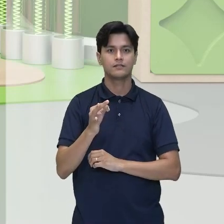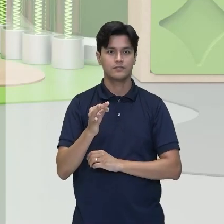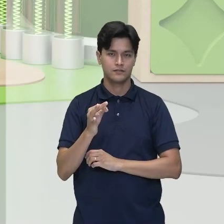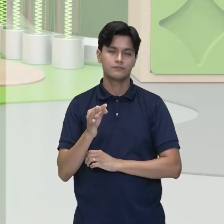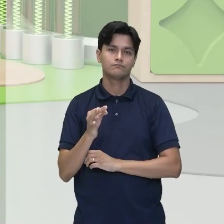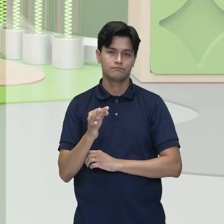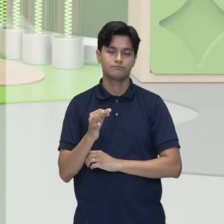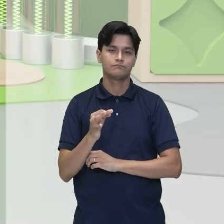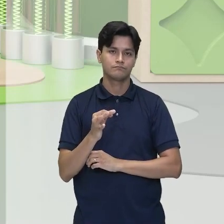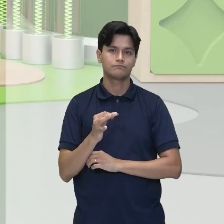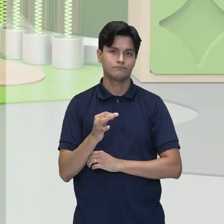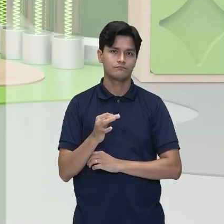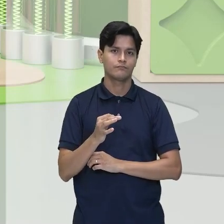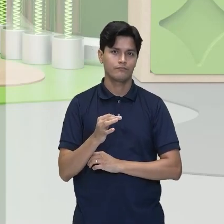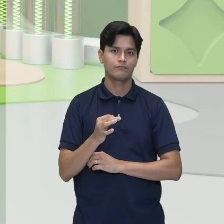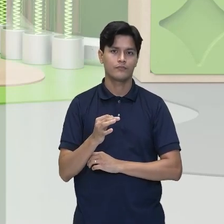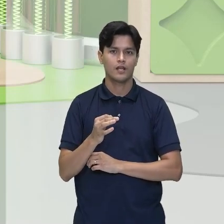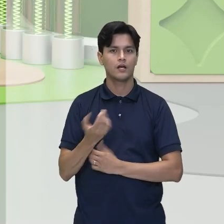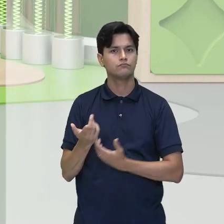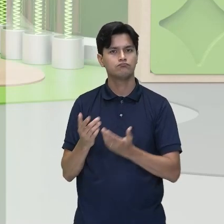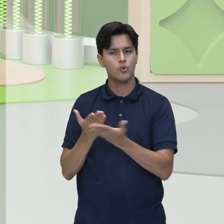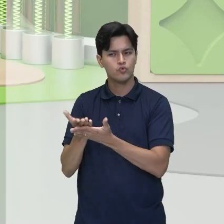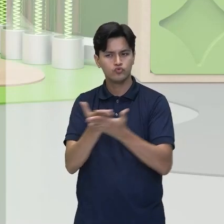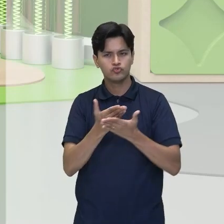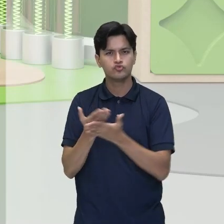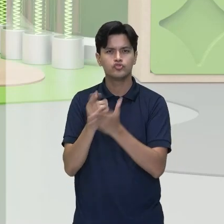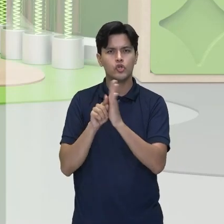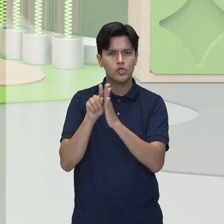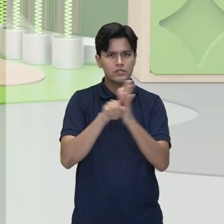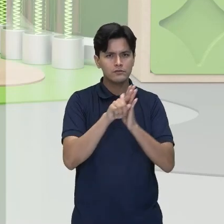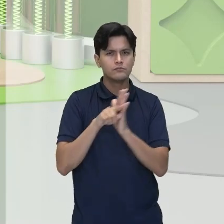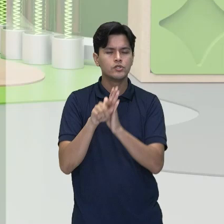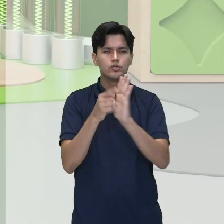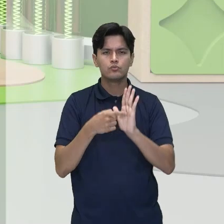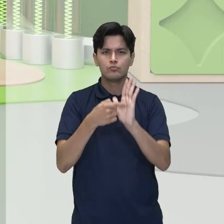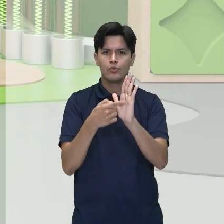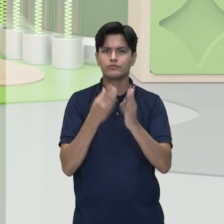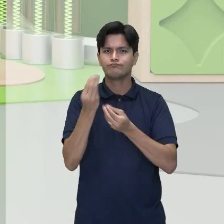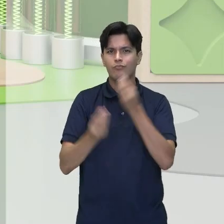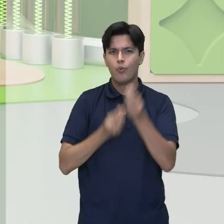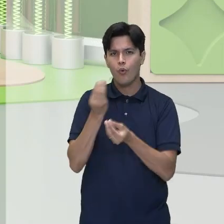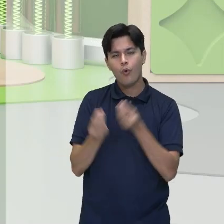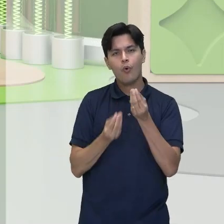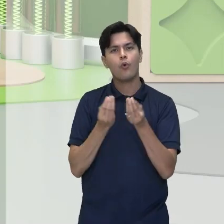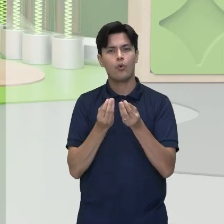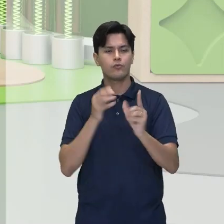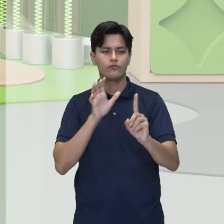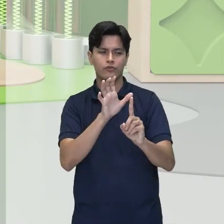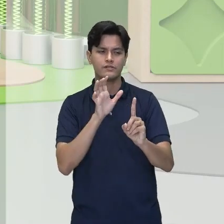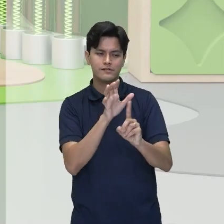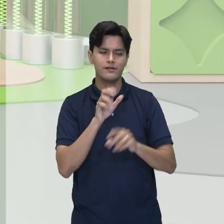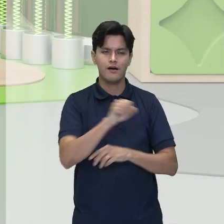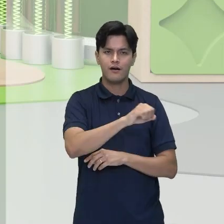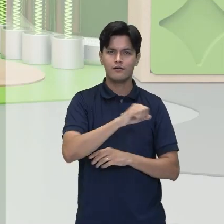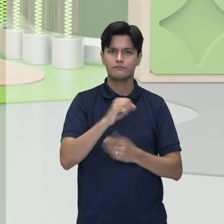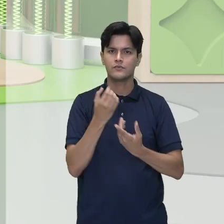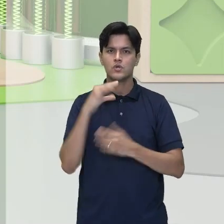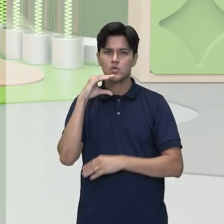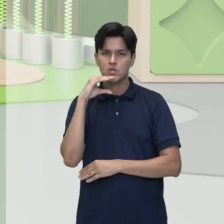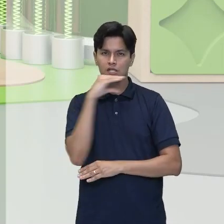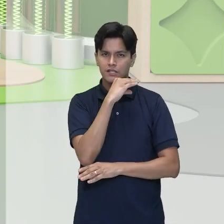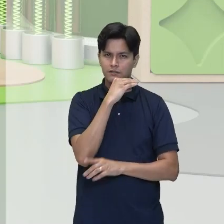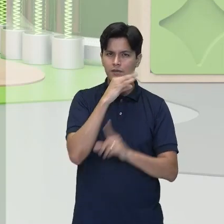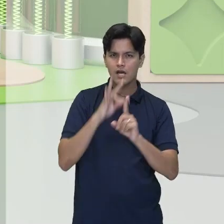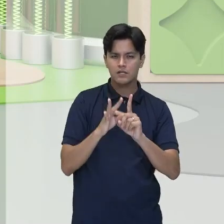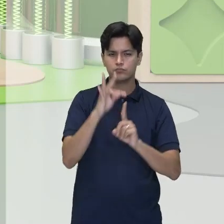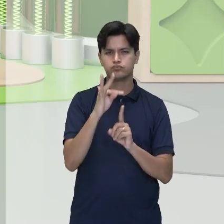últimas décadas sobre essas mudanças climáticas e como elas iam afetar, né, regiões em que antes não existia esses